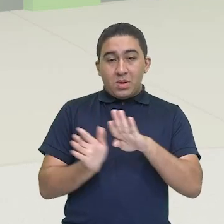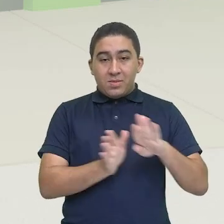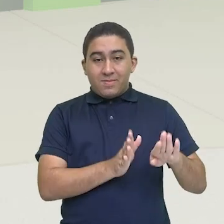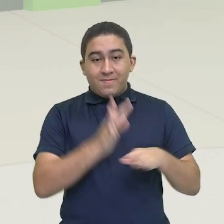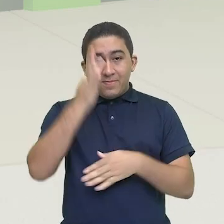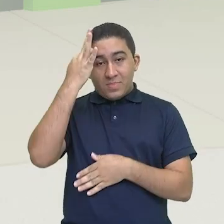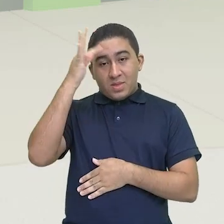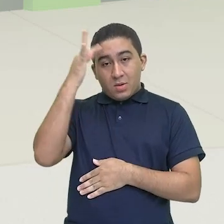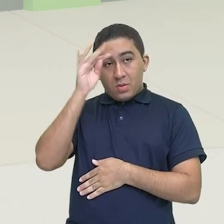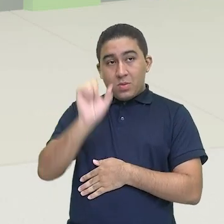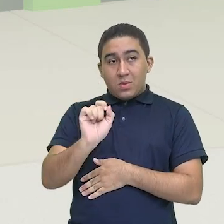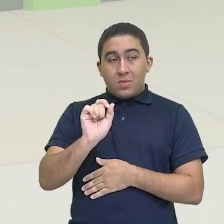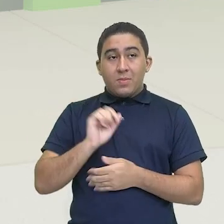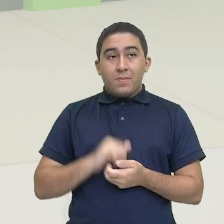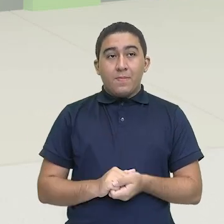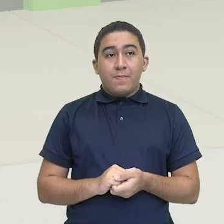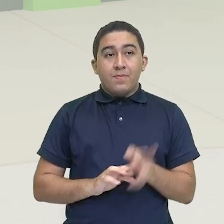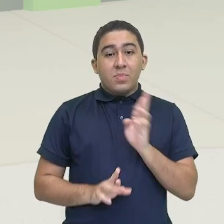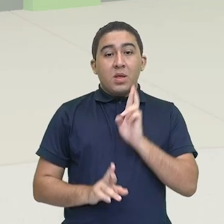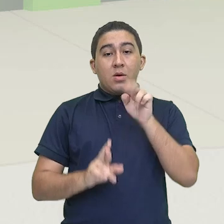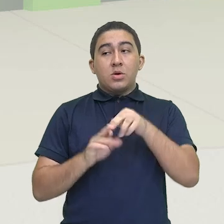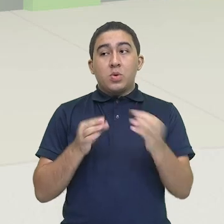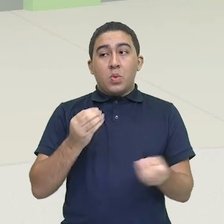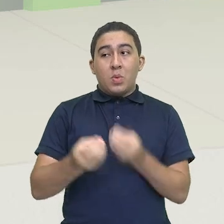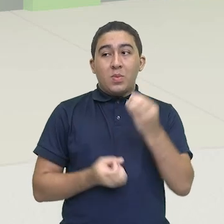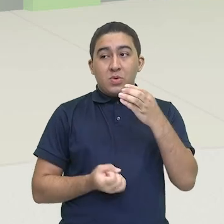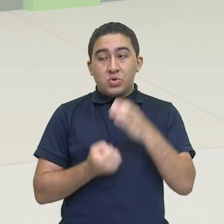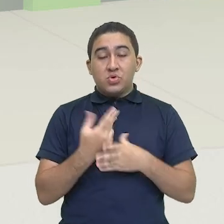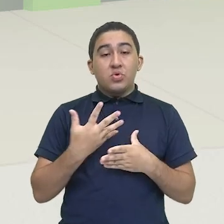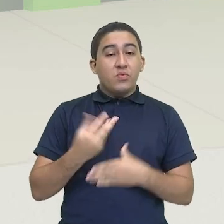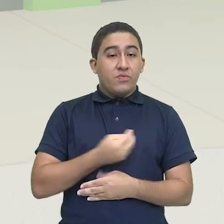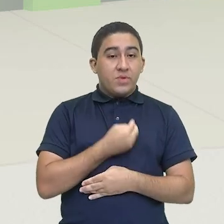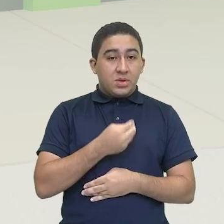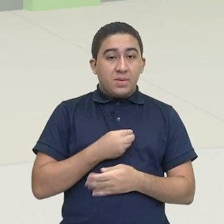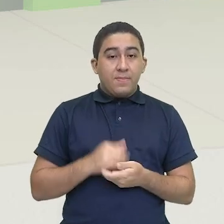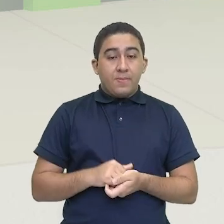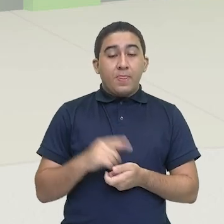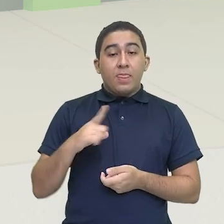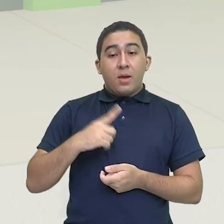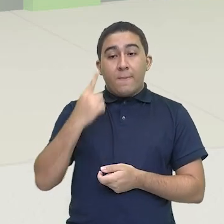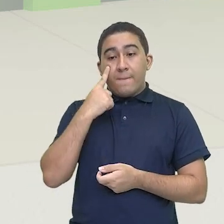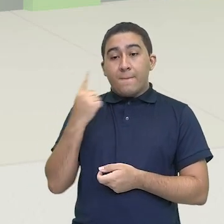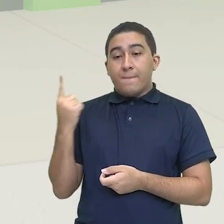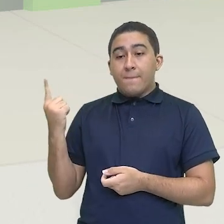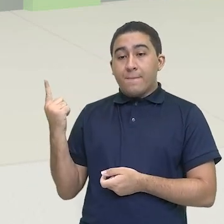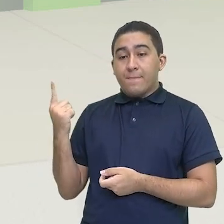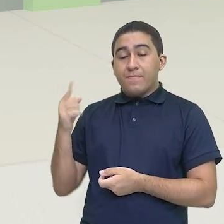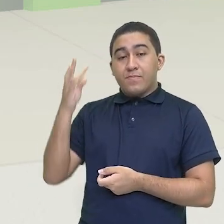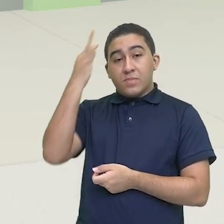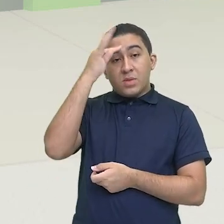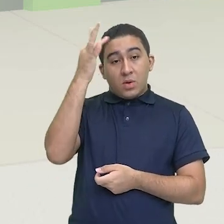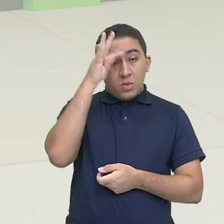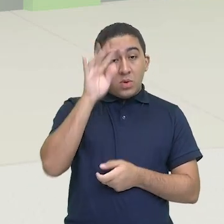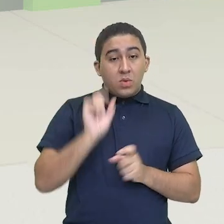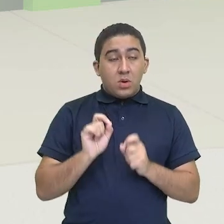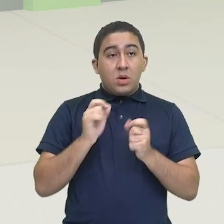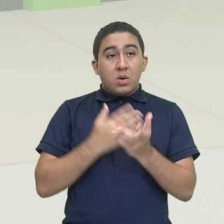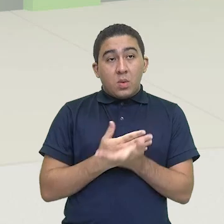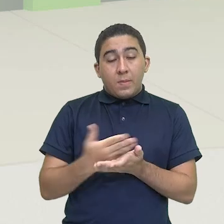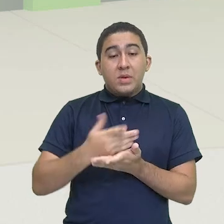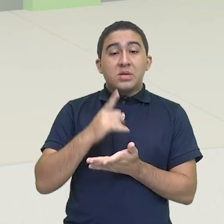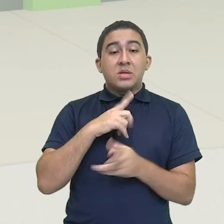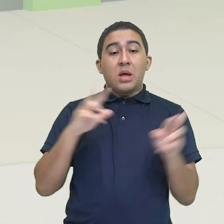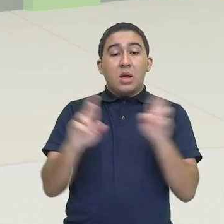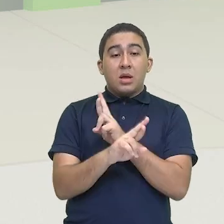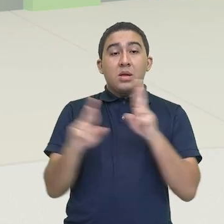teorias de origem das espécies. Nós temos aqui o criacionismo, que é uma teoria que tem ali